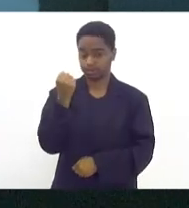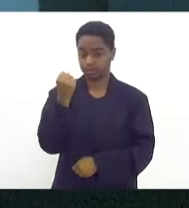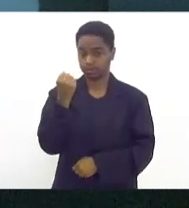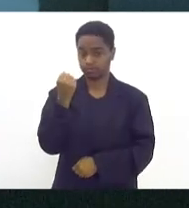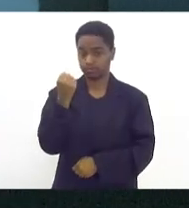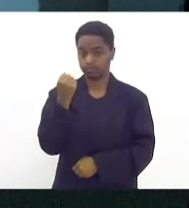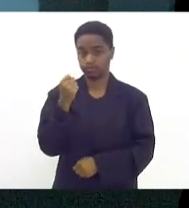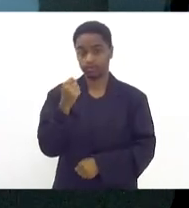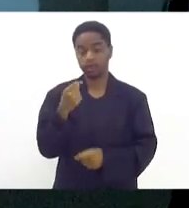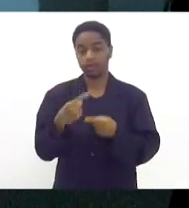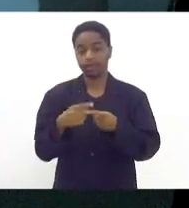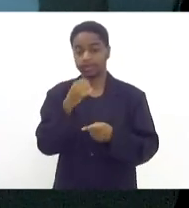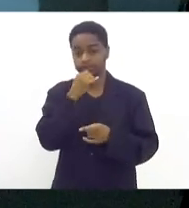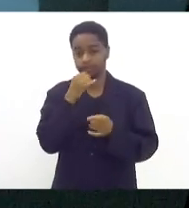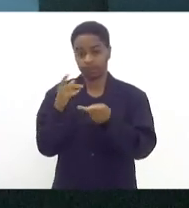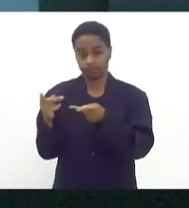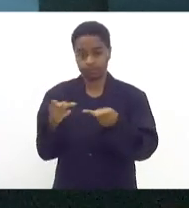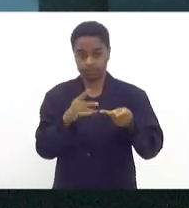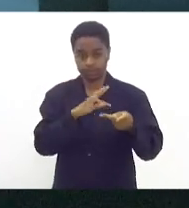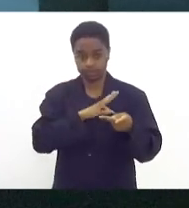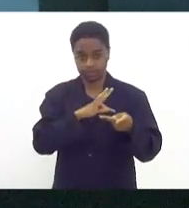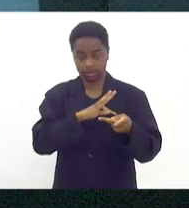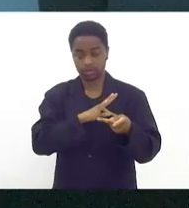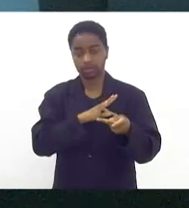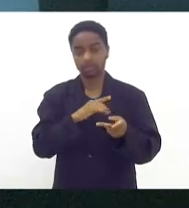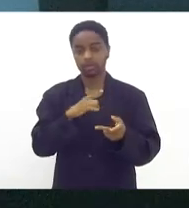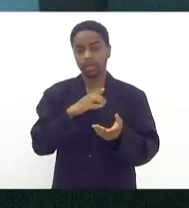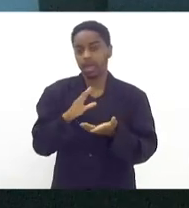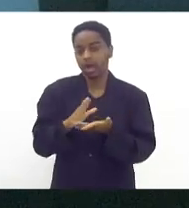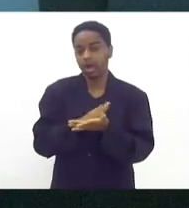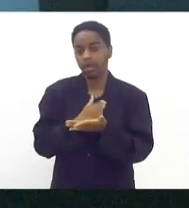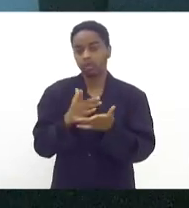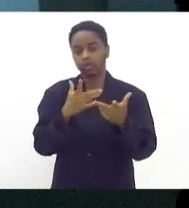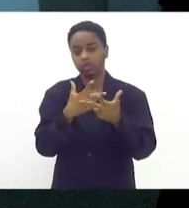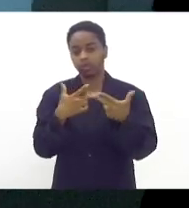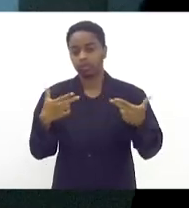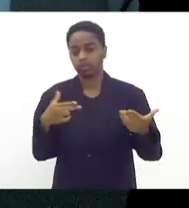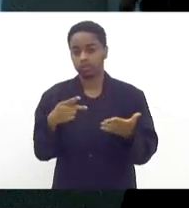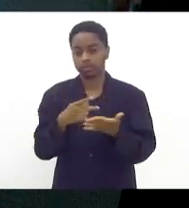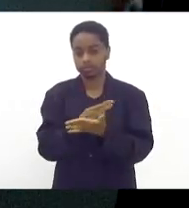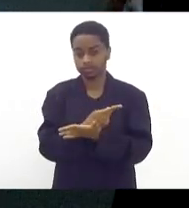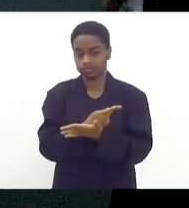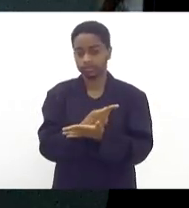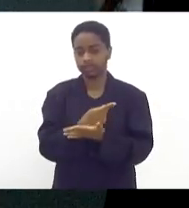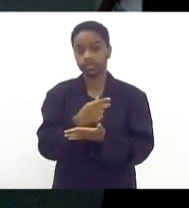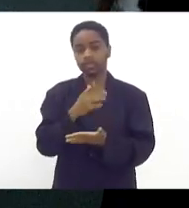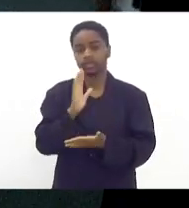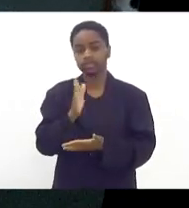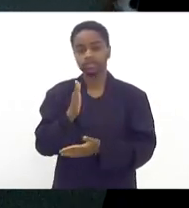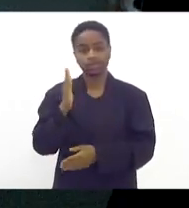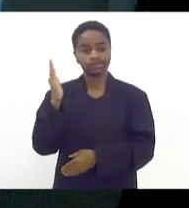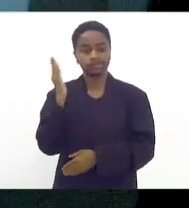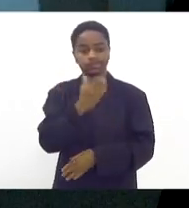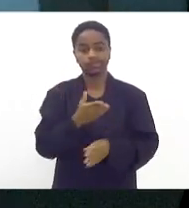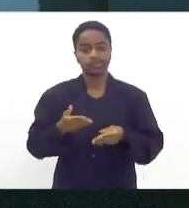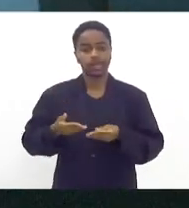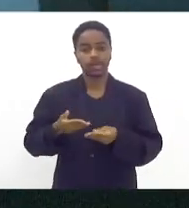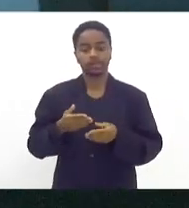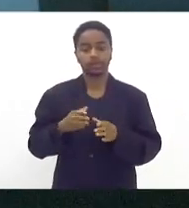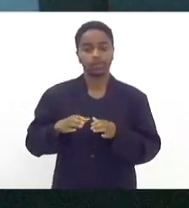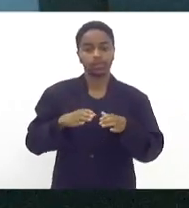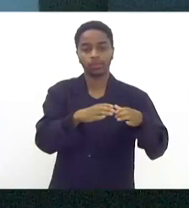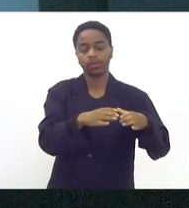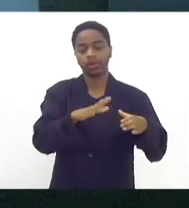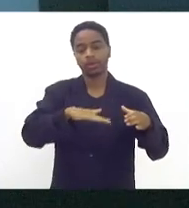inicialmente uma visita técnica assistencial algumas situações já vai direto paraa direção técnica Então existe